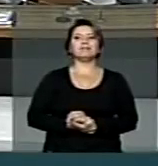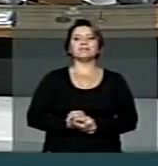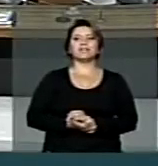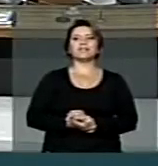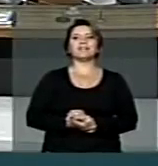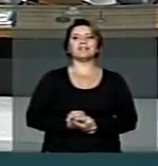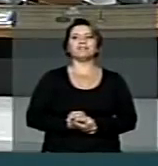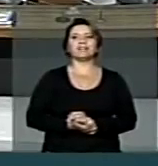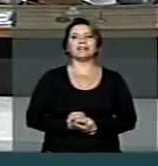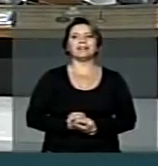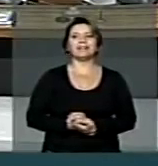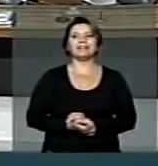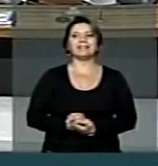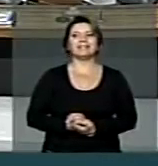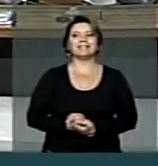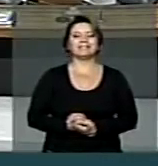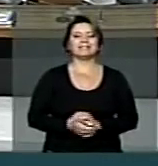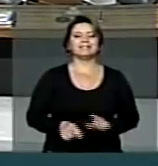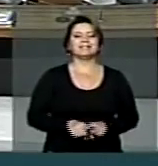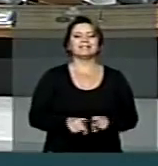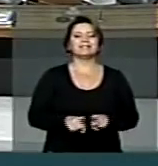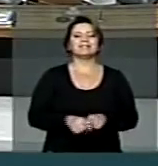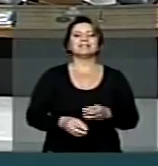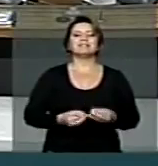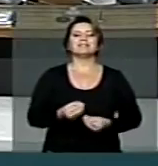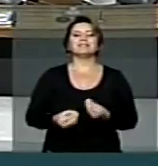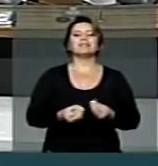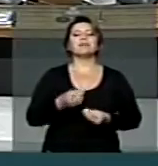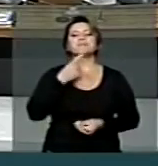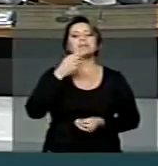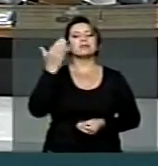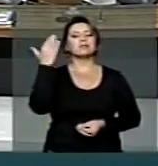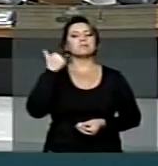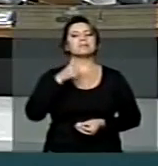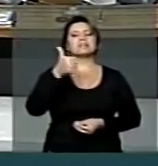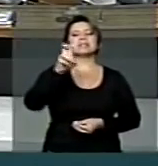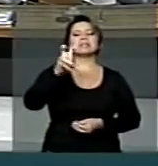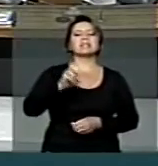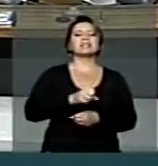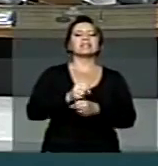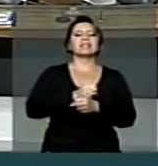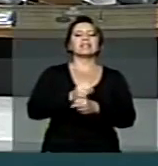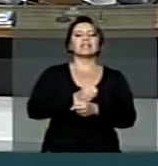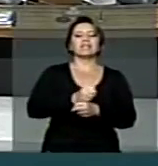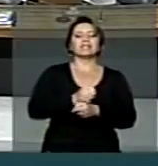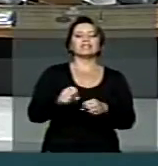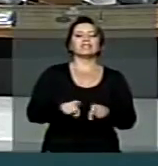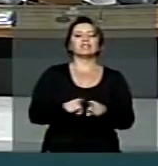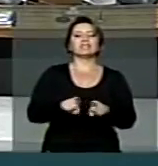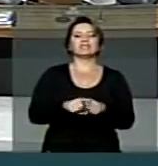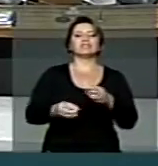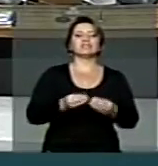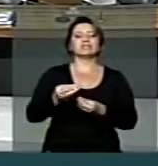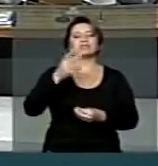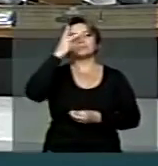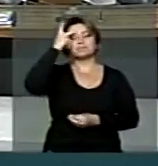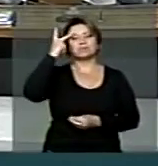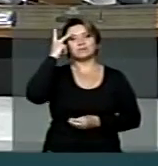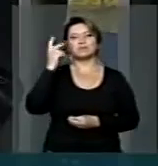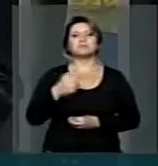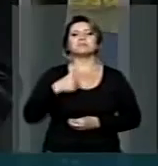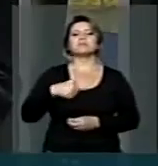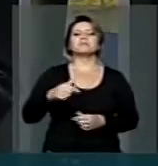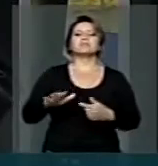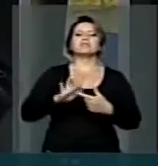Senhor presidente, senhoras e senhores deputados, nos últimos 15 anos o Brasil avançou muito nos números da educação.